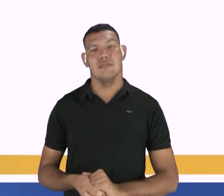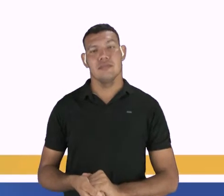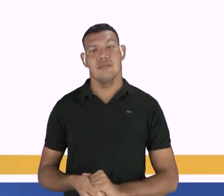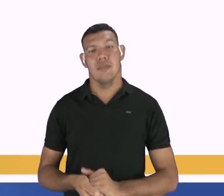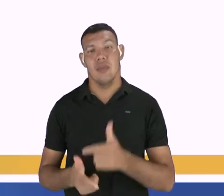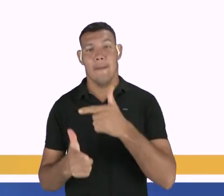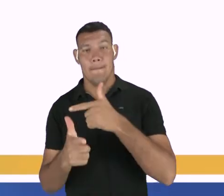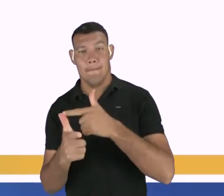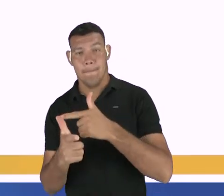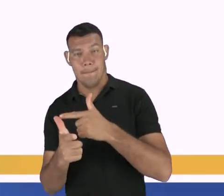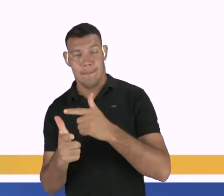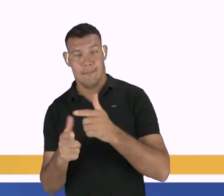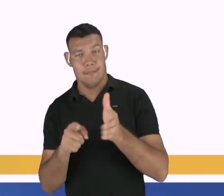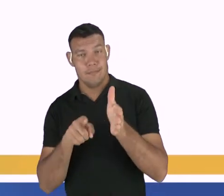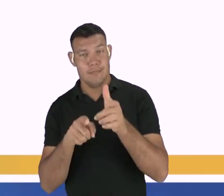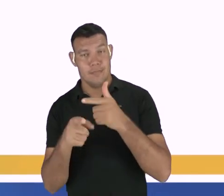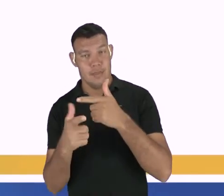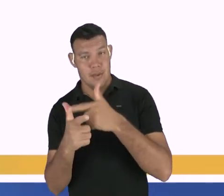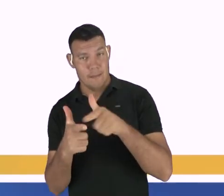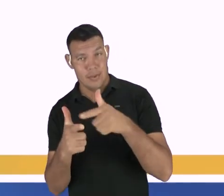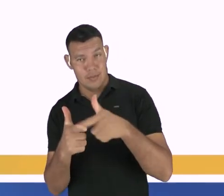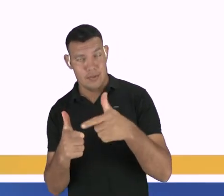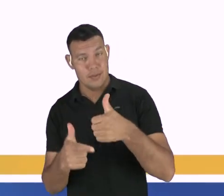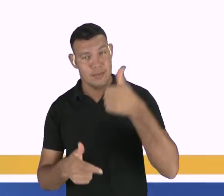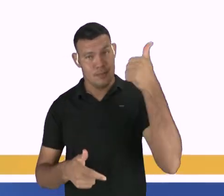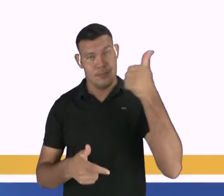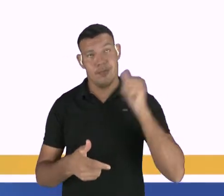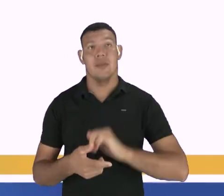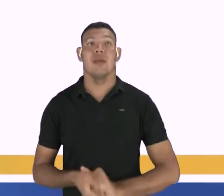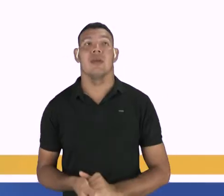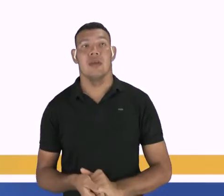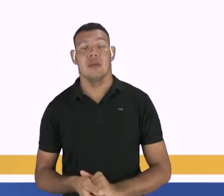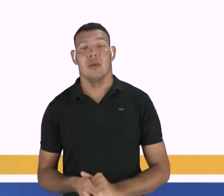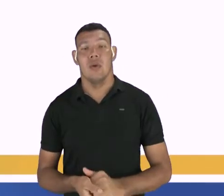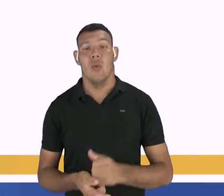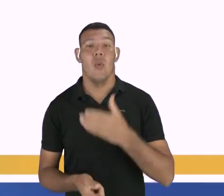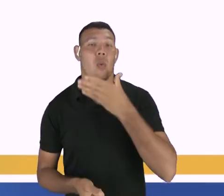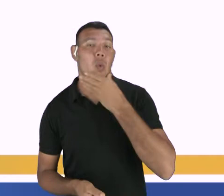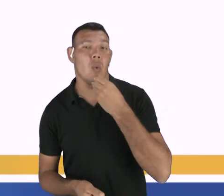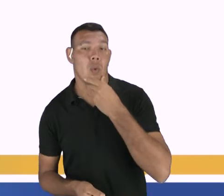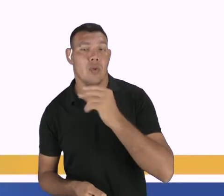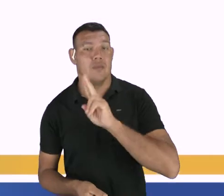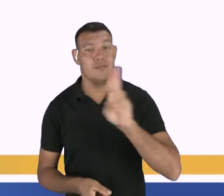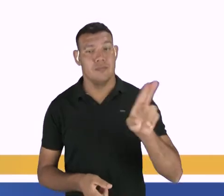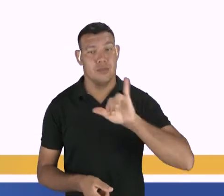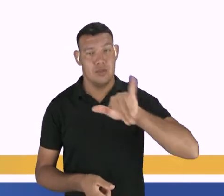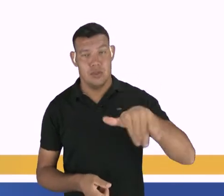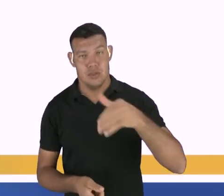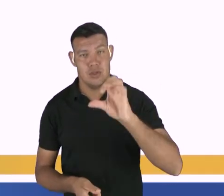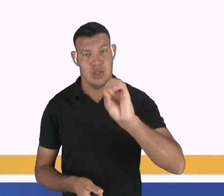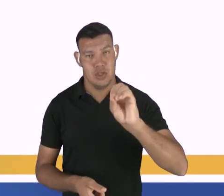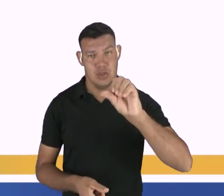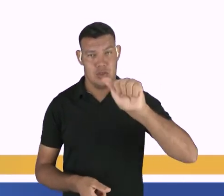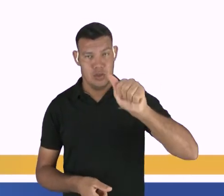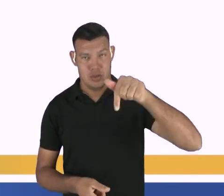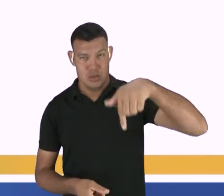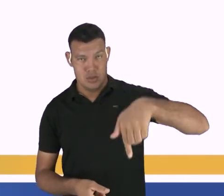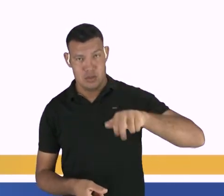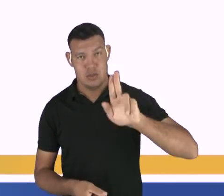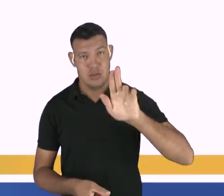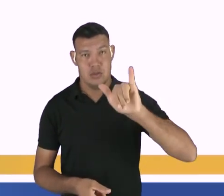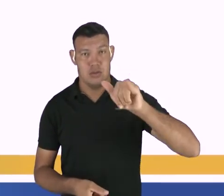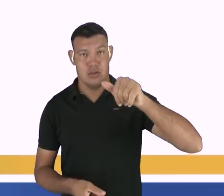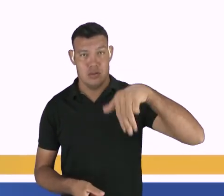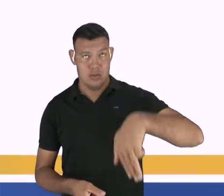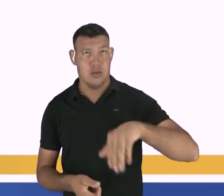Situação problema 1. Joaquim comprou um queijo e dividiu em 8 partes do mesmo tamanho. Comeu 2 partes